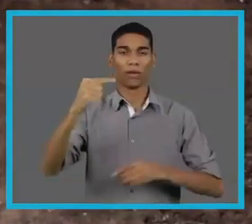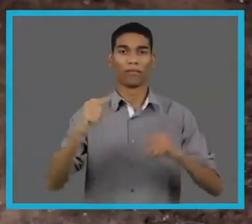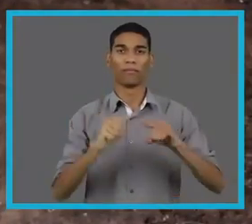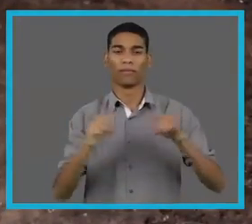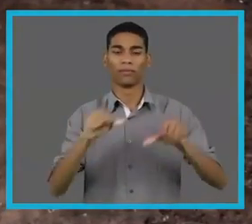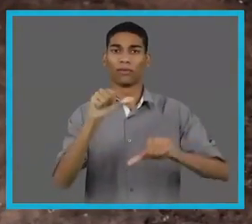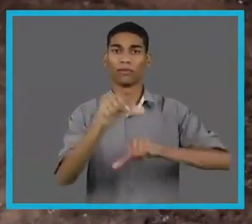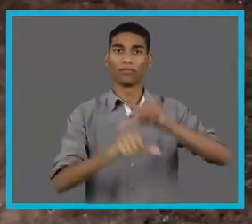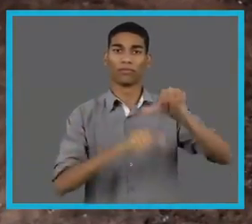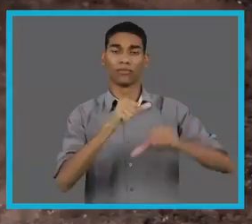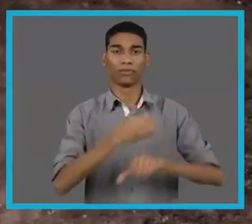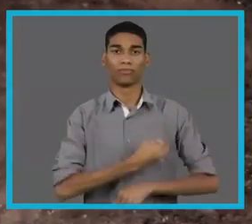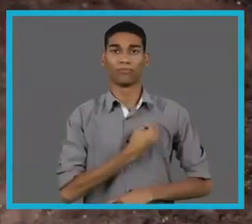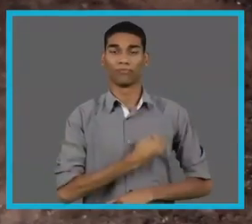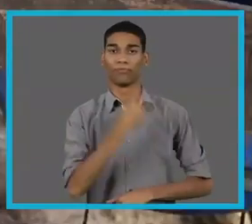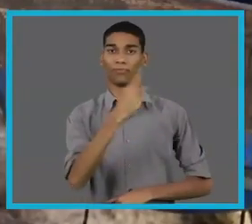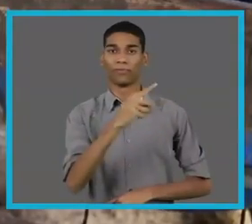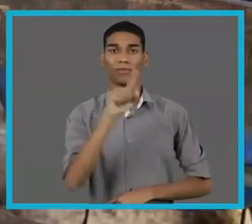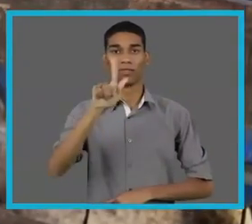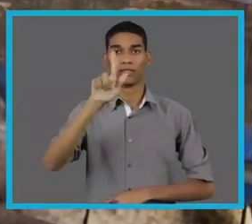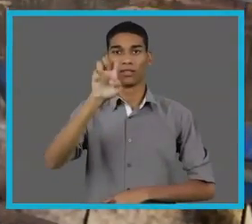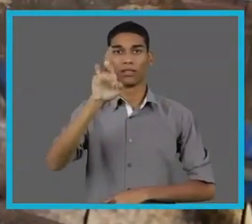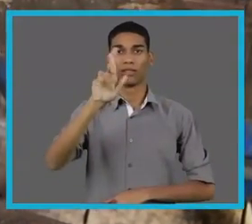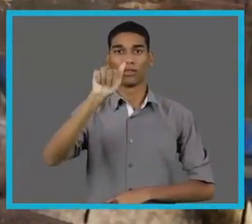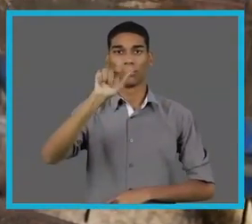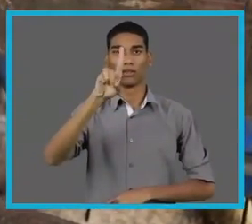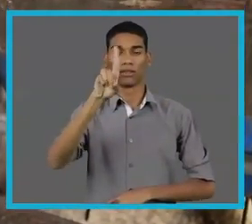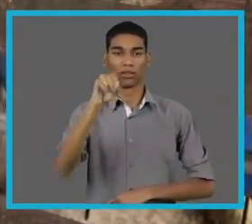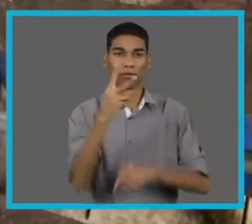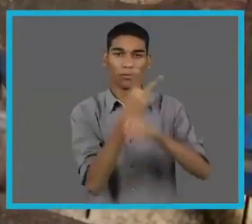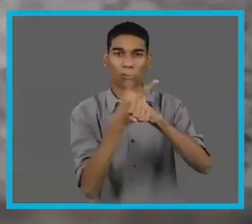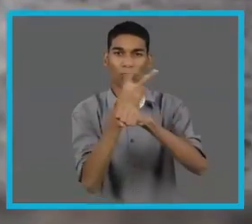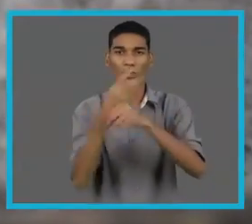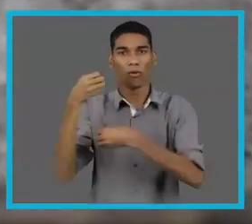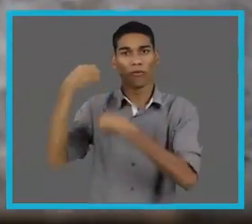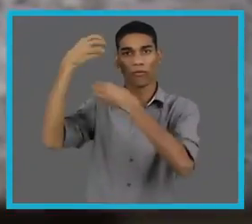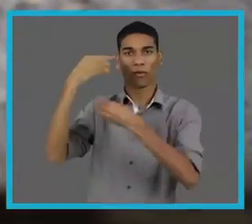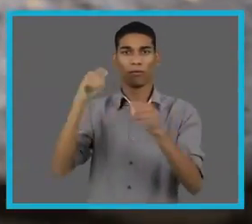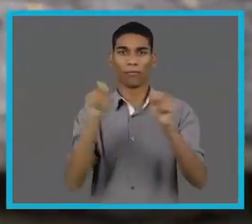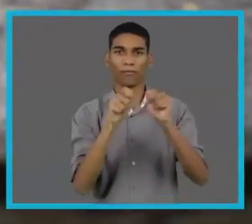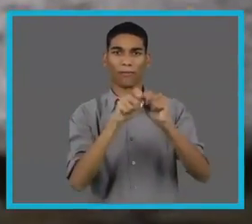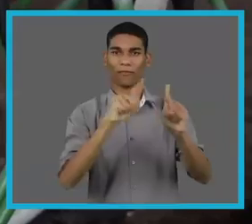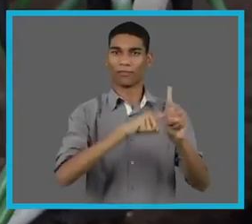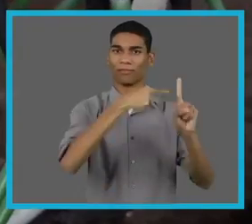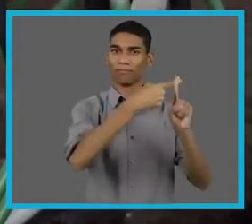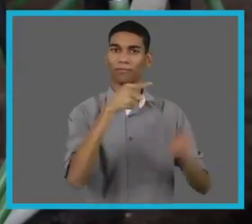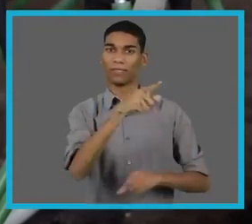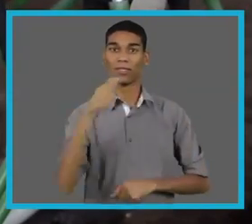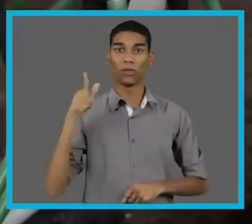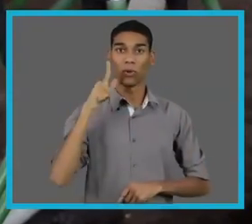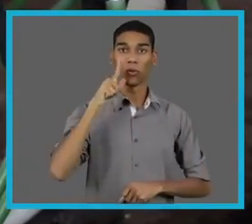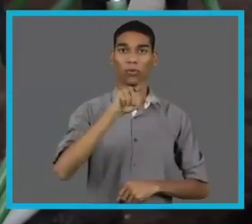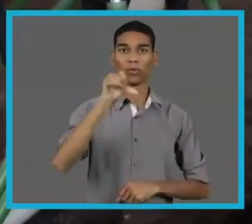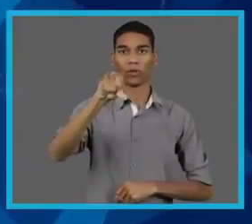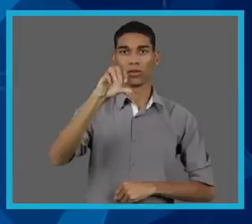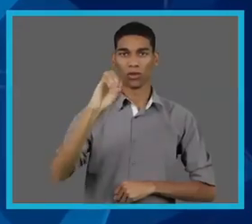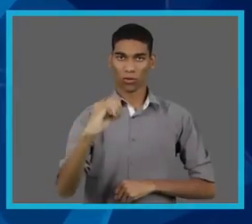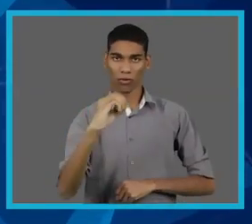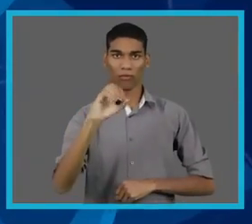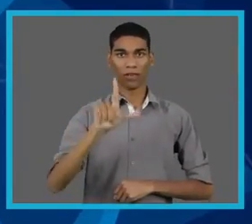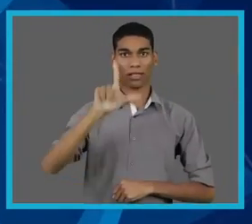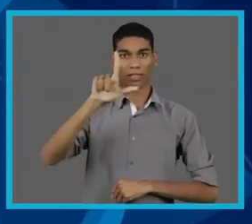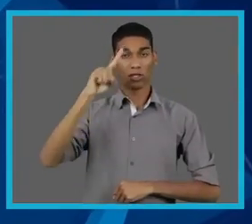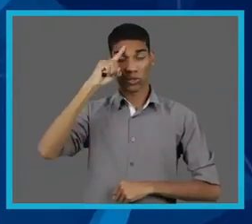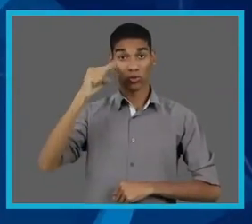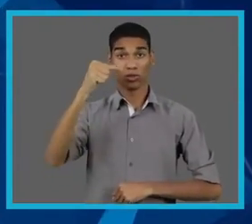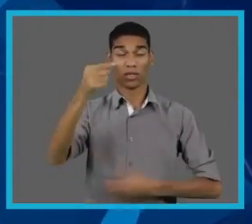dia. Para mudar essa realidade, o seu Geraldo buscou informação para produzir mais e conseguiu. Dos 90